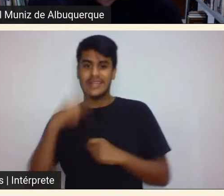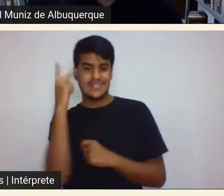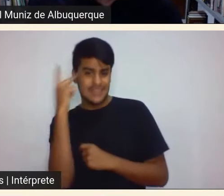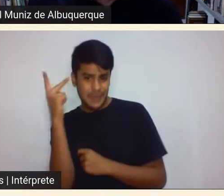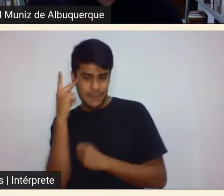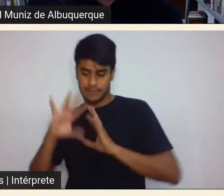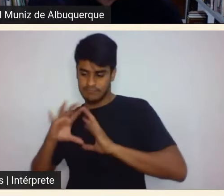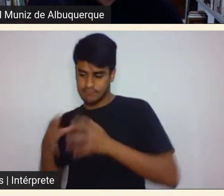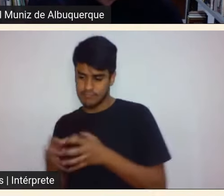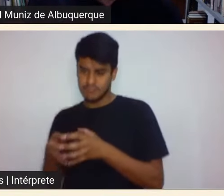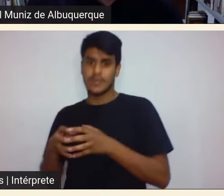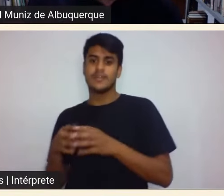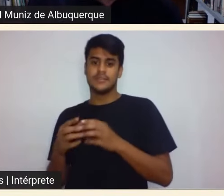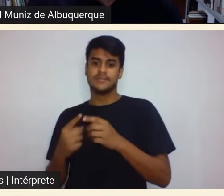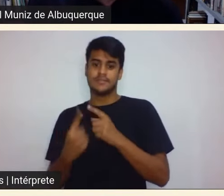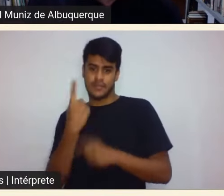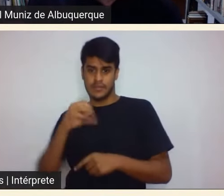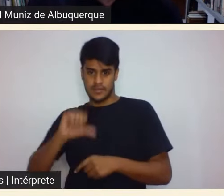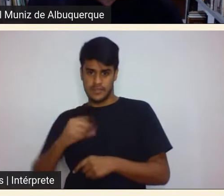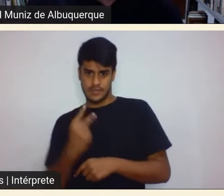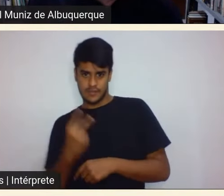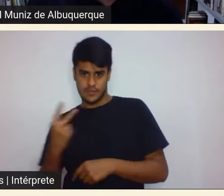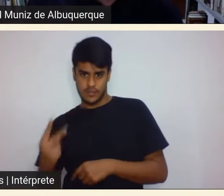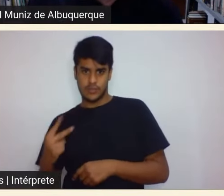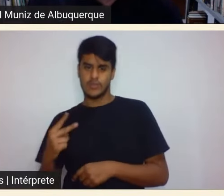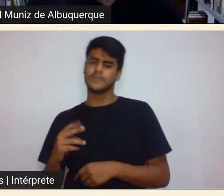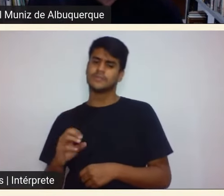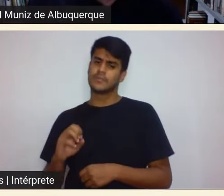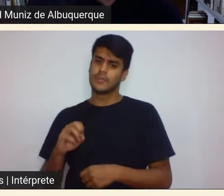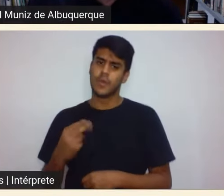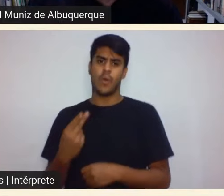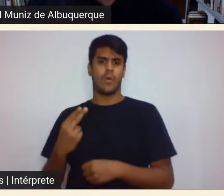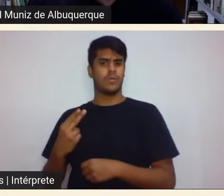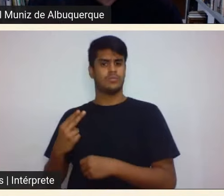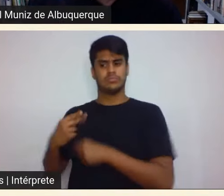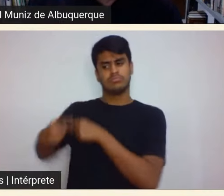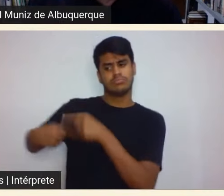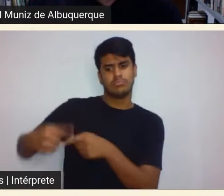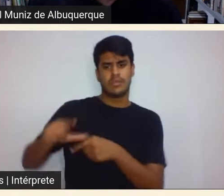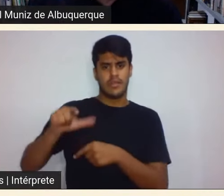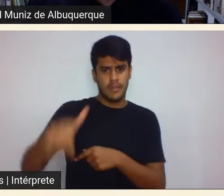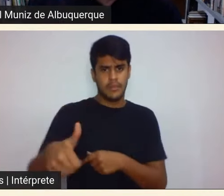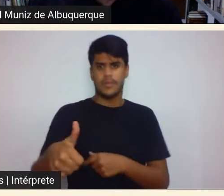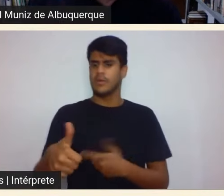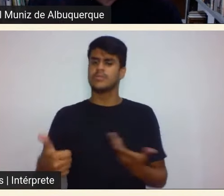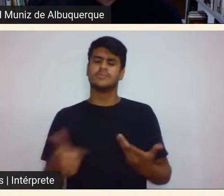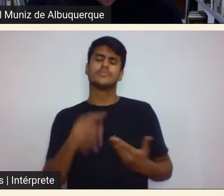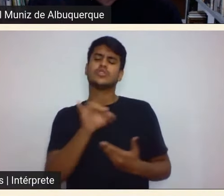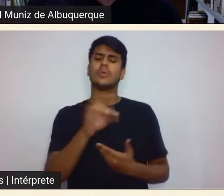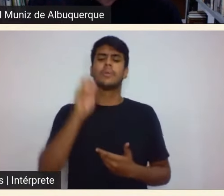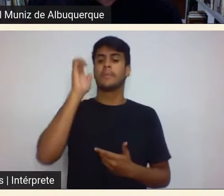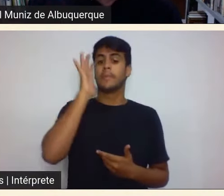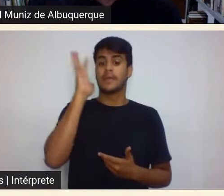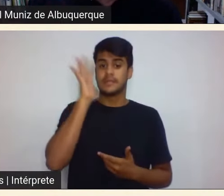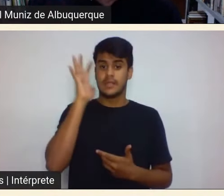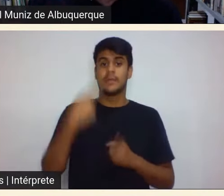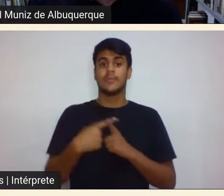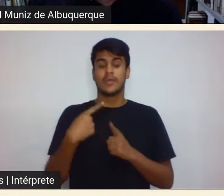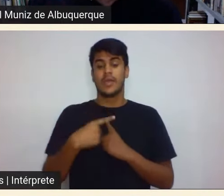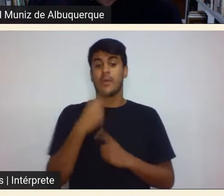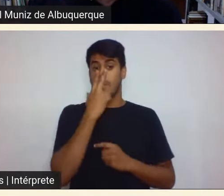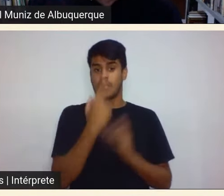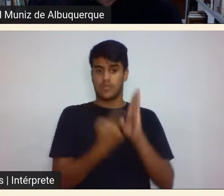no evento de 22 ou gerações posteriores. Enfim, só para a gente pensar, que eu acho que a metáfora da